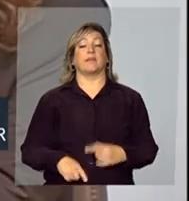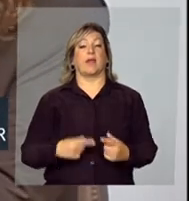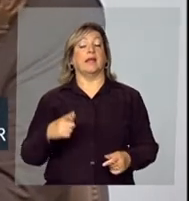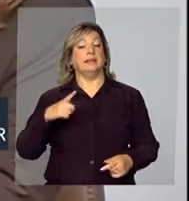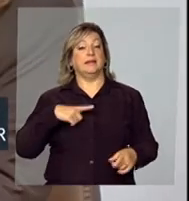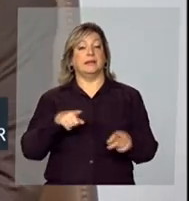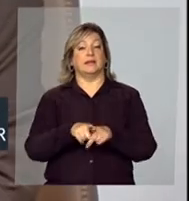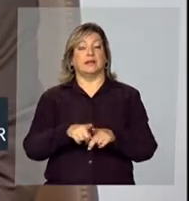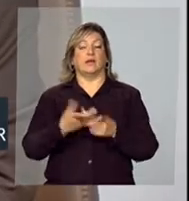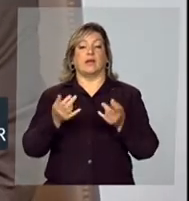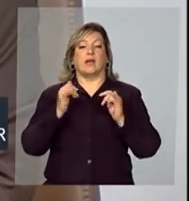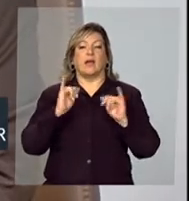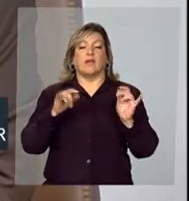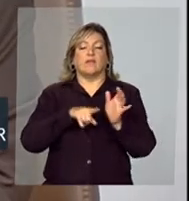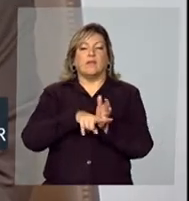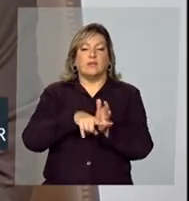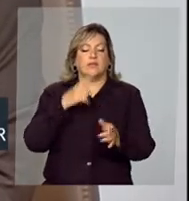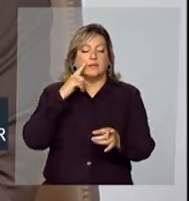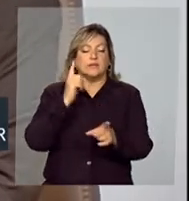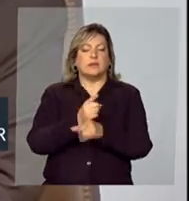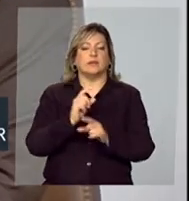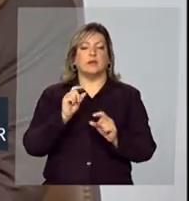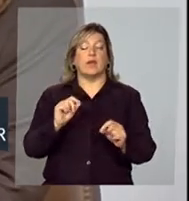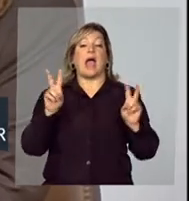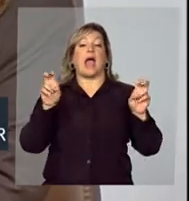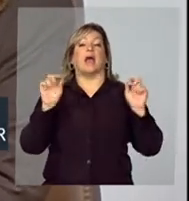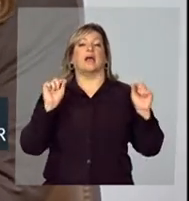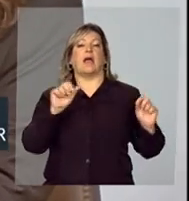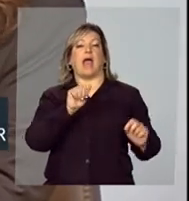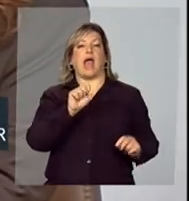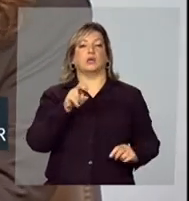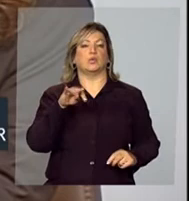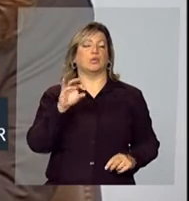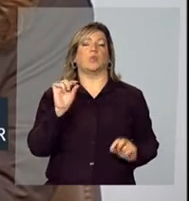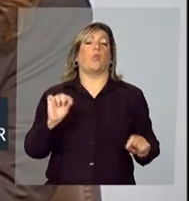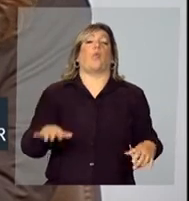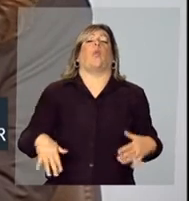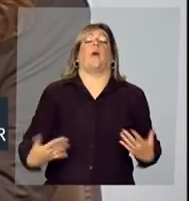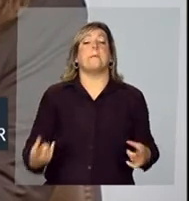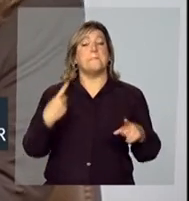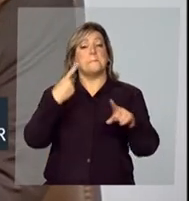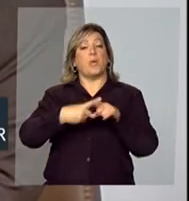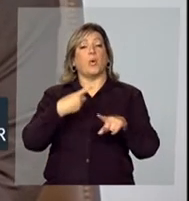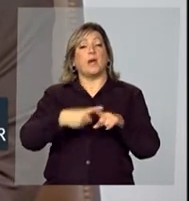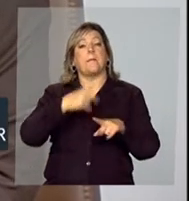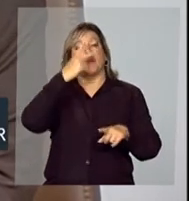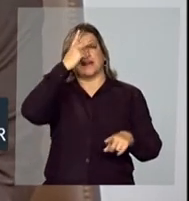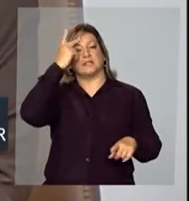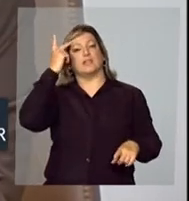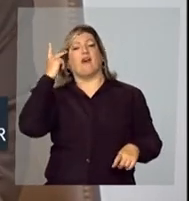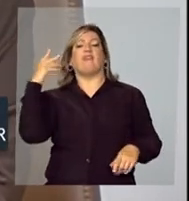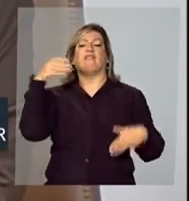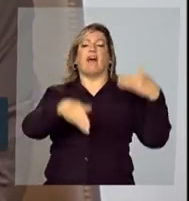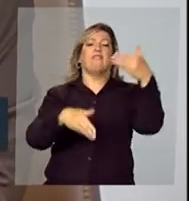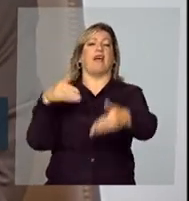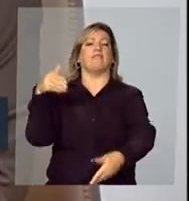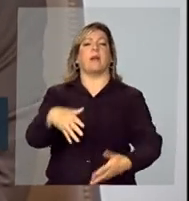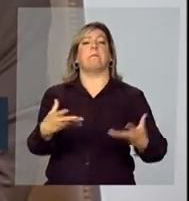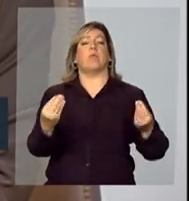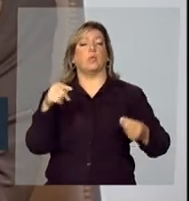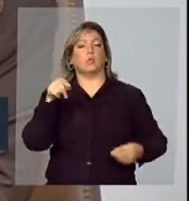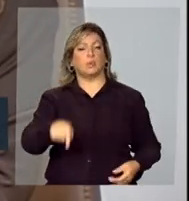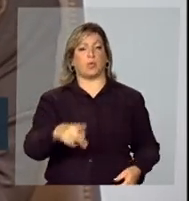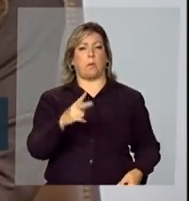clássico levantamento dos assuntos mais demandados assuntos são os temas que levaram os os consumidores a